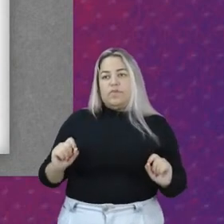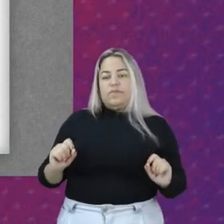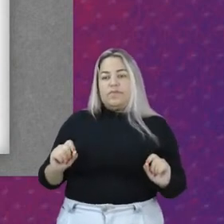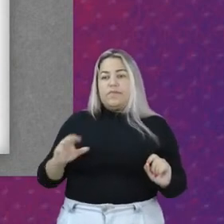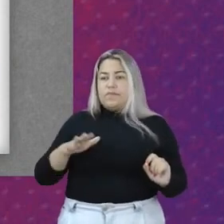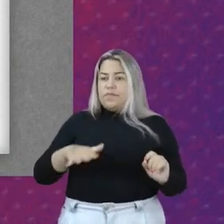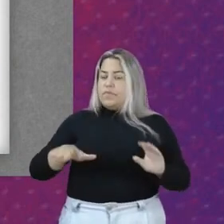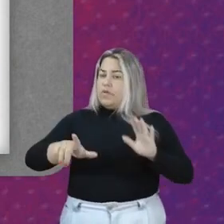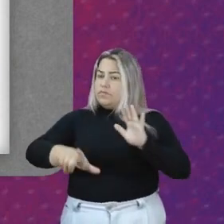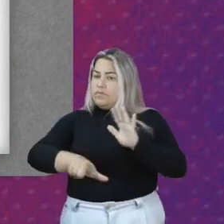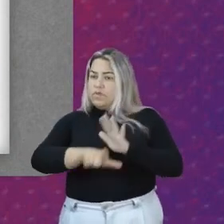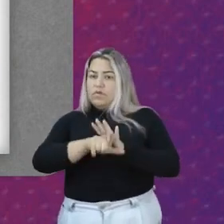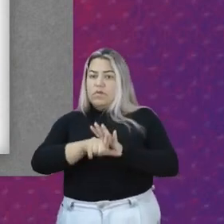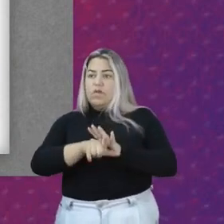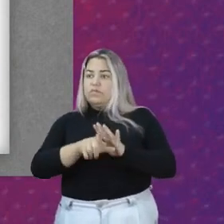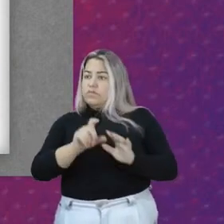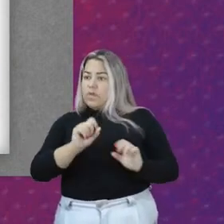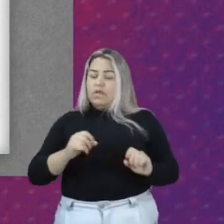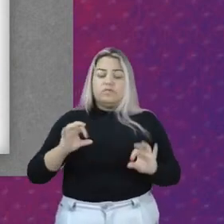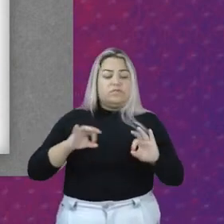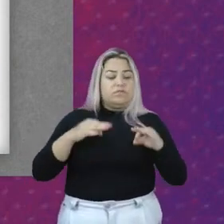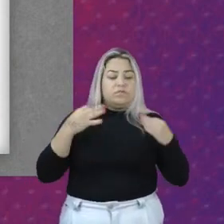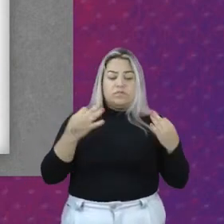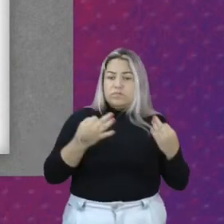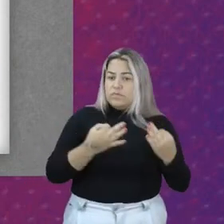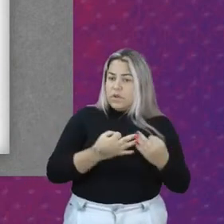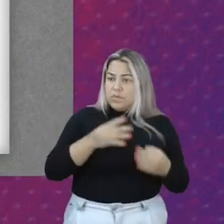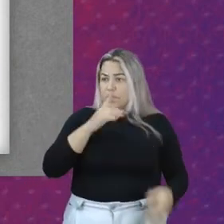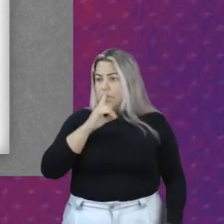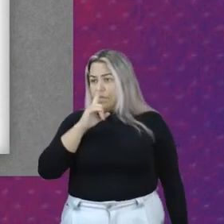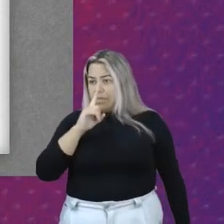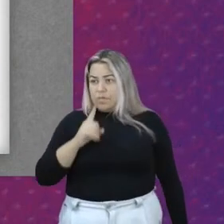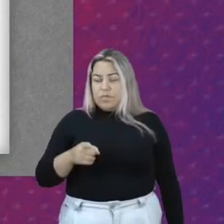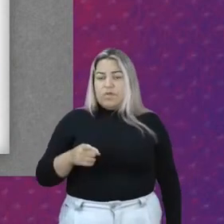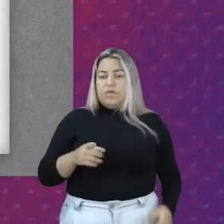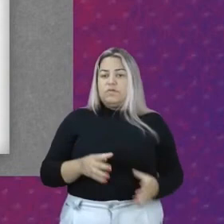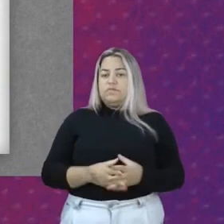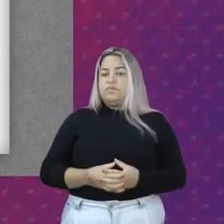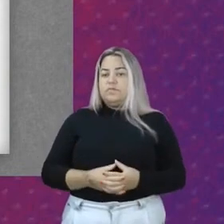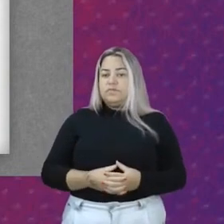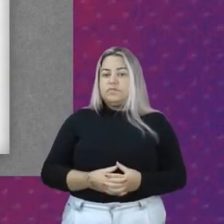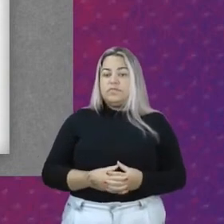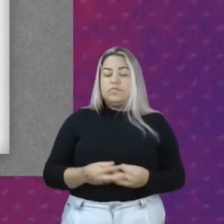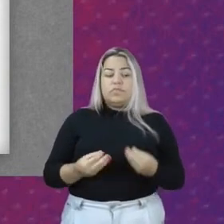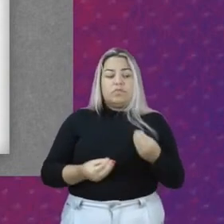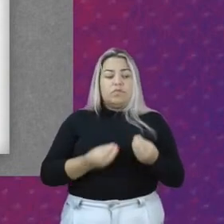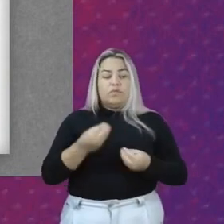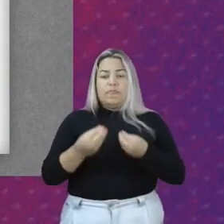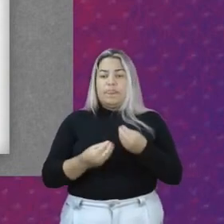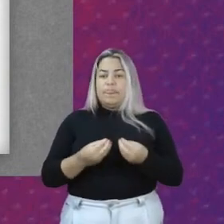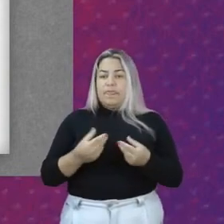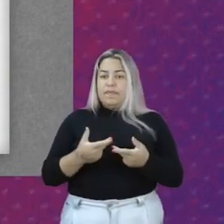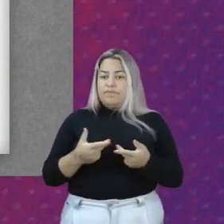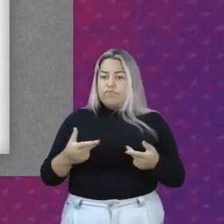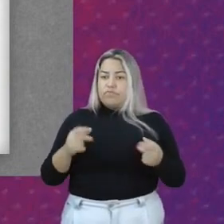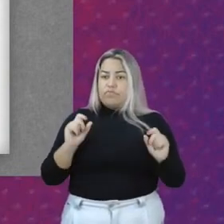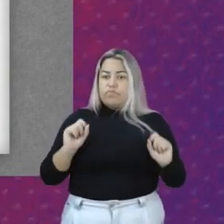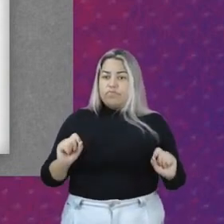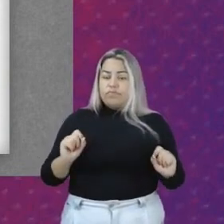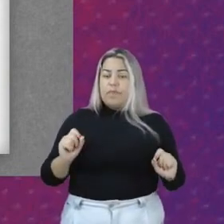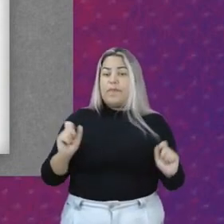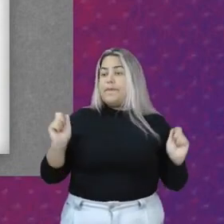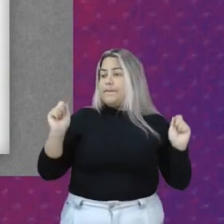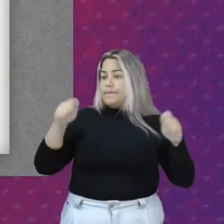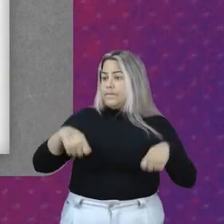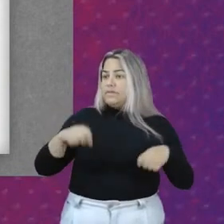religião impõe, né, ou que as famílias impõem, e coloco isso como algo que o que ela